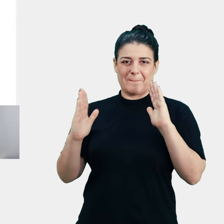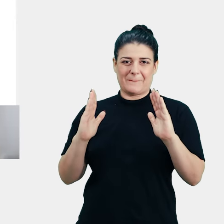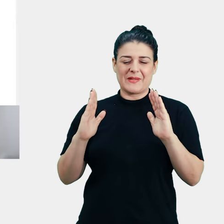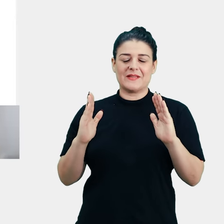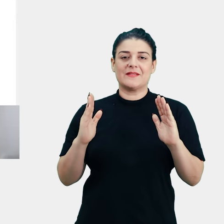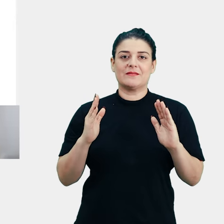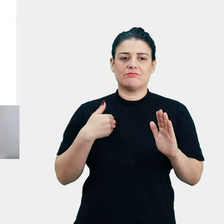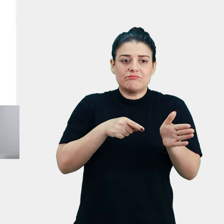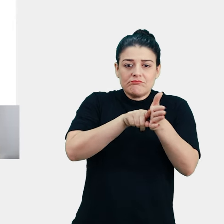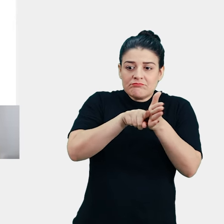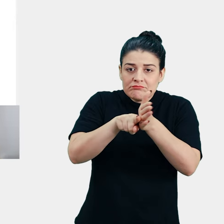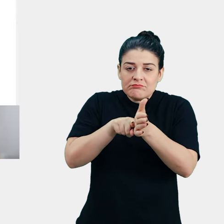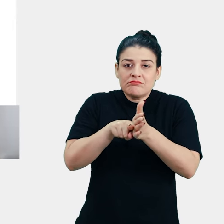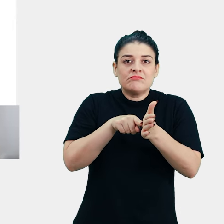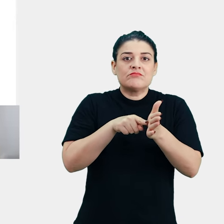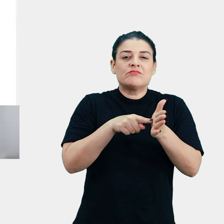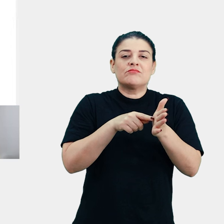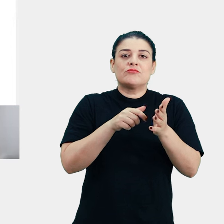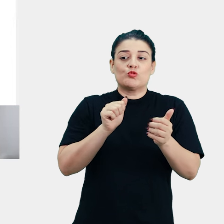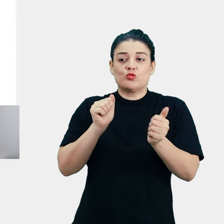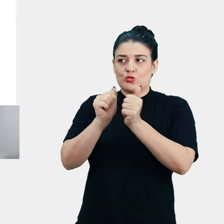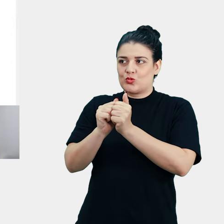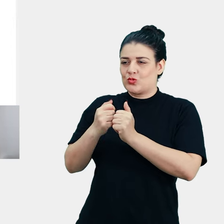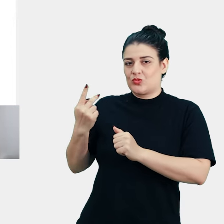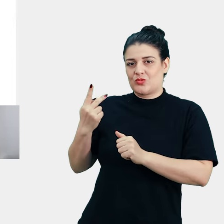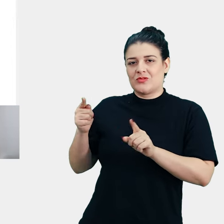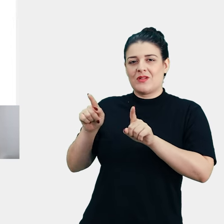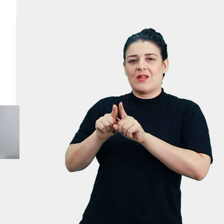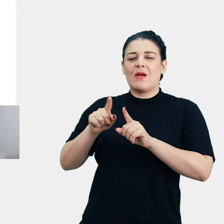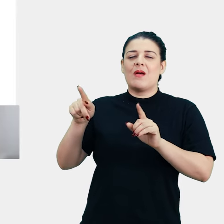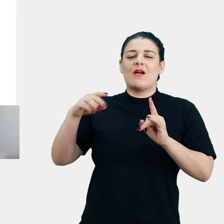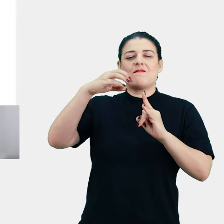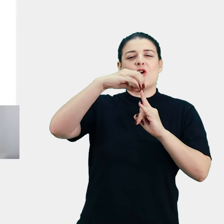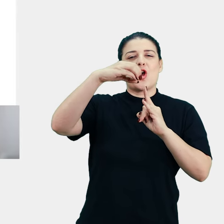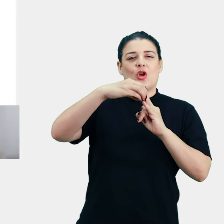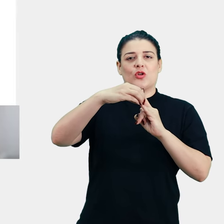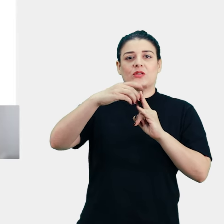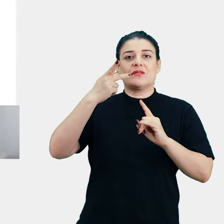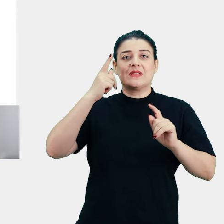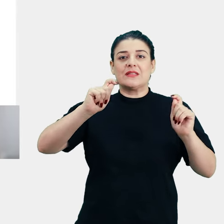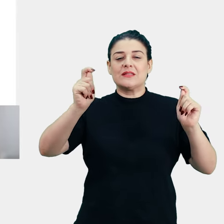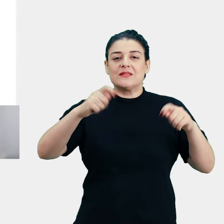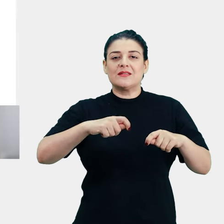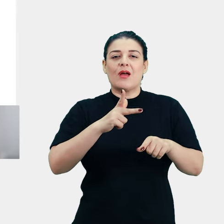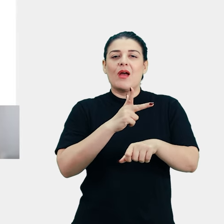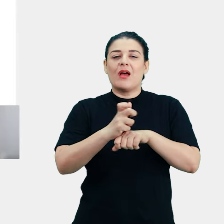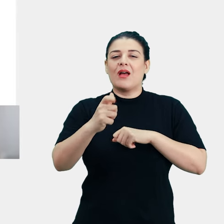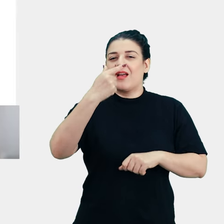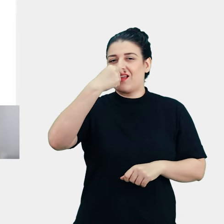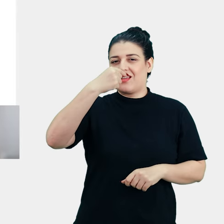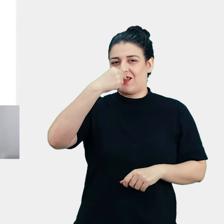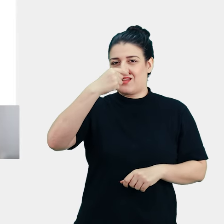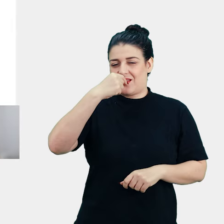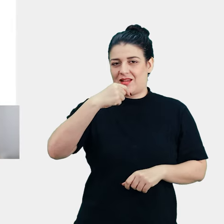eu estava investigando, né, juntamente com os parceiros da Fiocruz aqui do Rio de Janeiro, potencial anti-influenza para